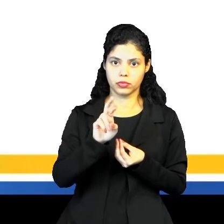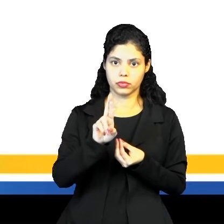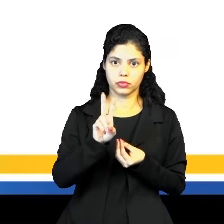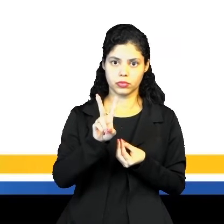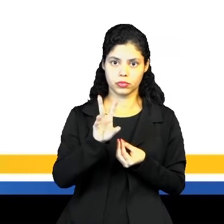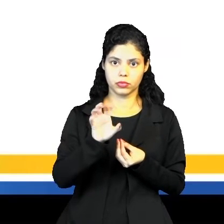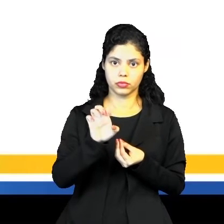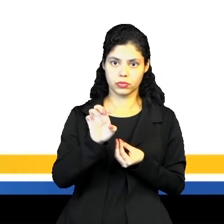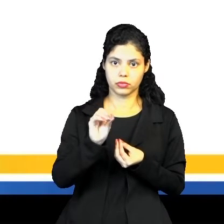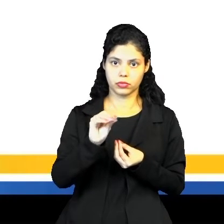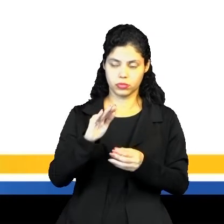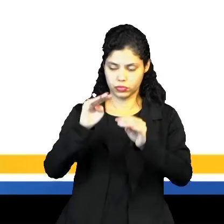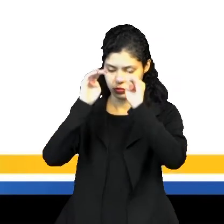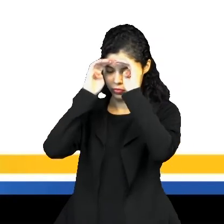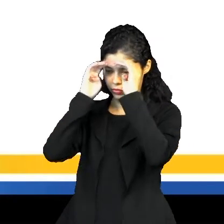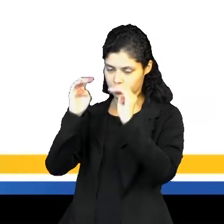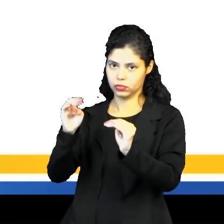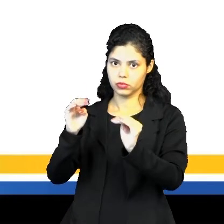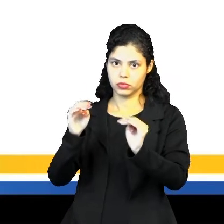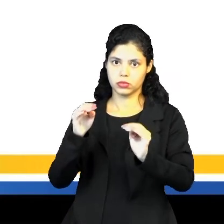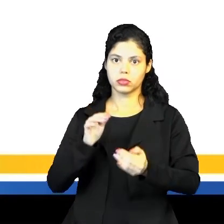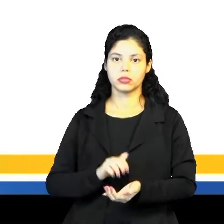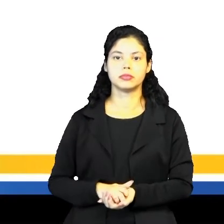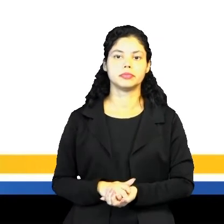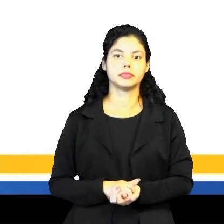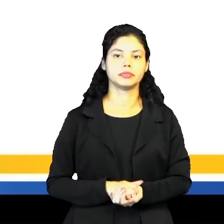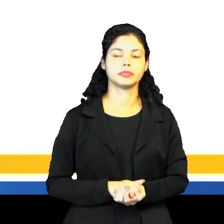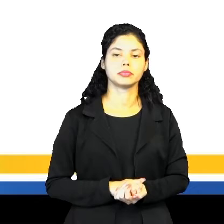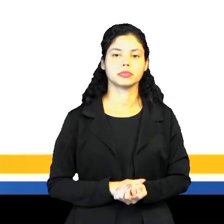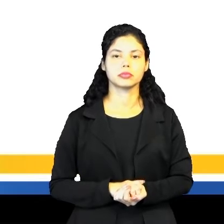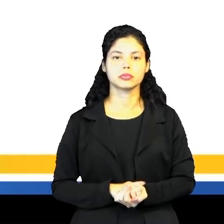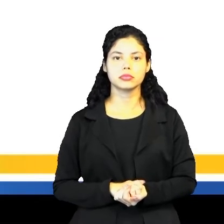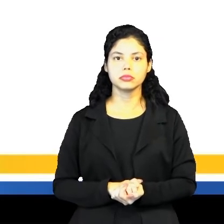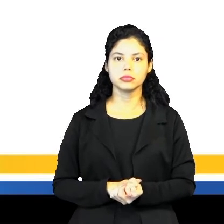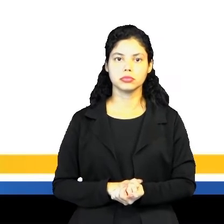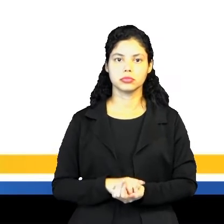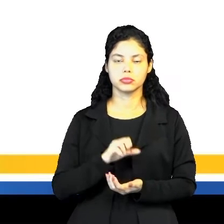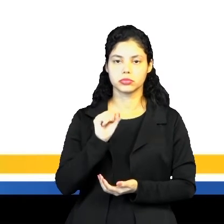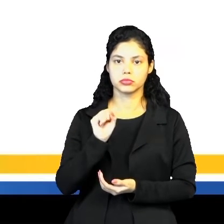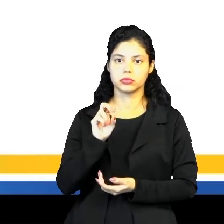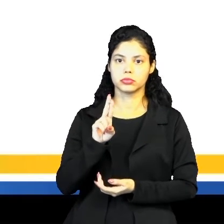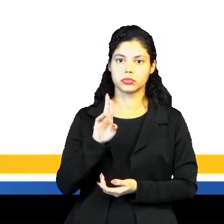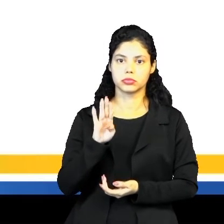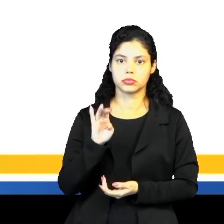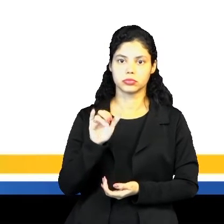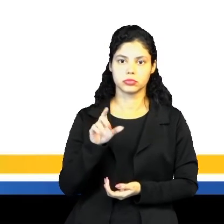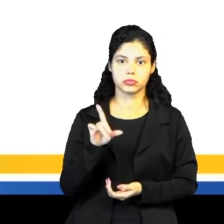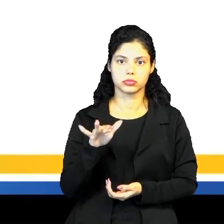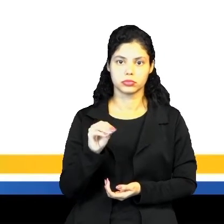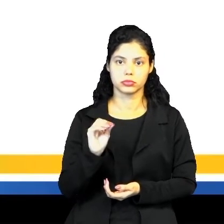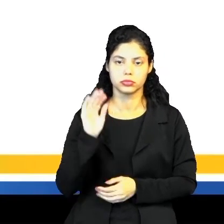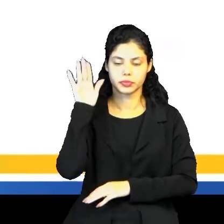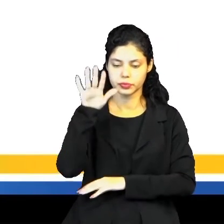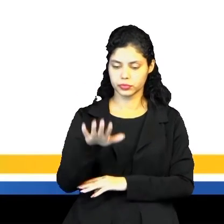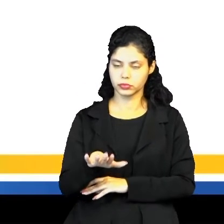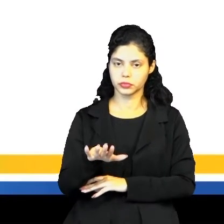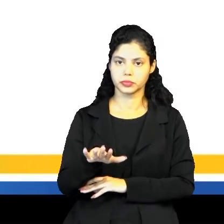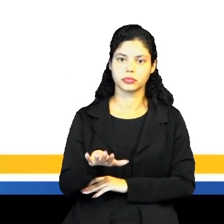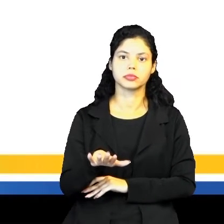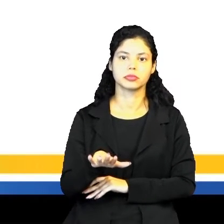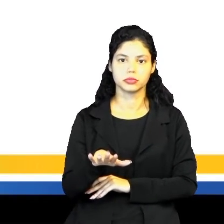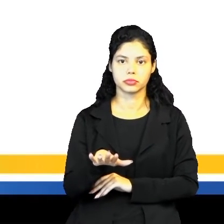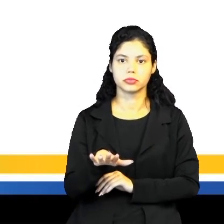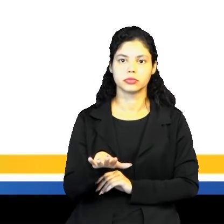dizer obediente, né, ou submisso, né? Então, submisso às tardes, né, a